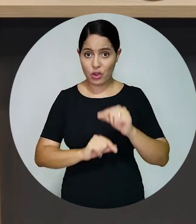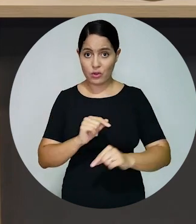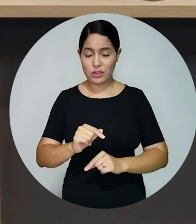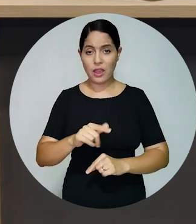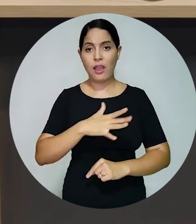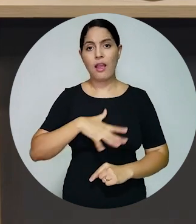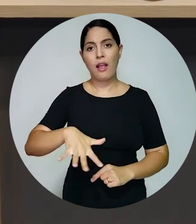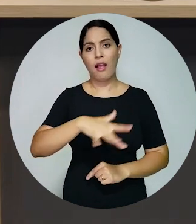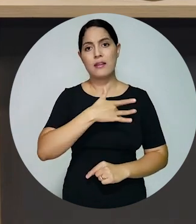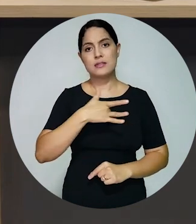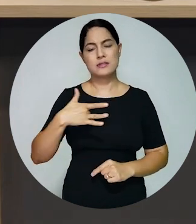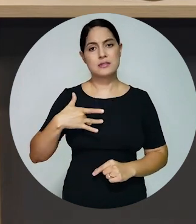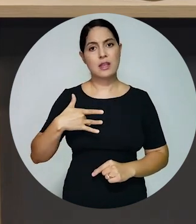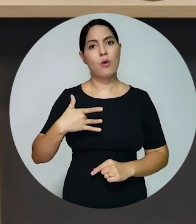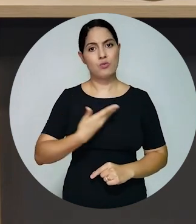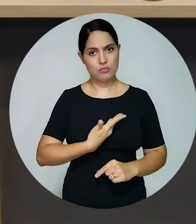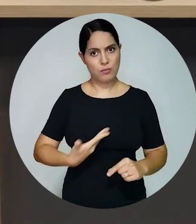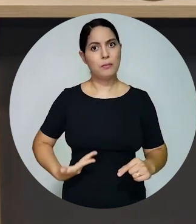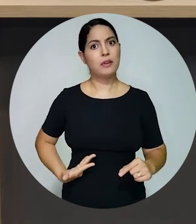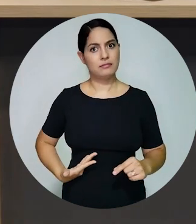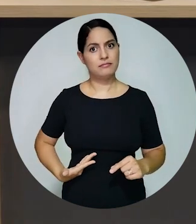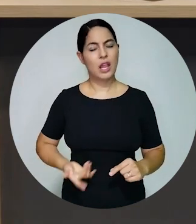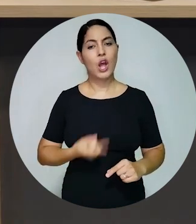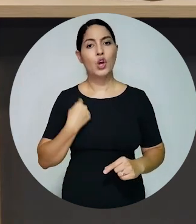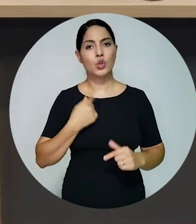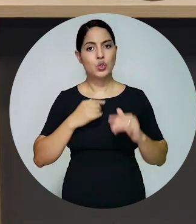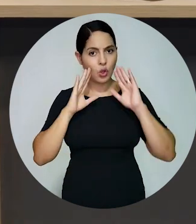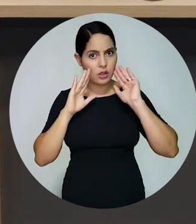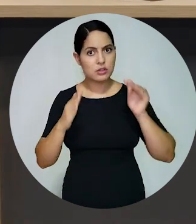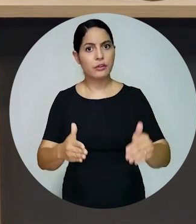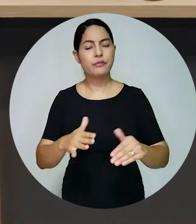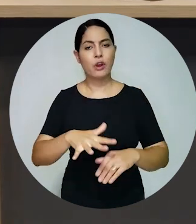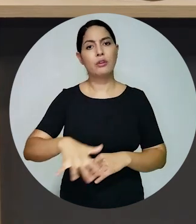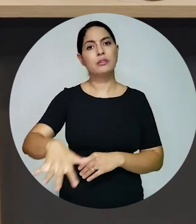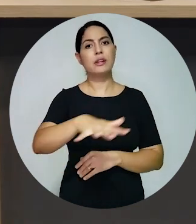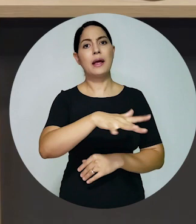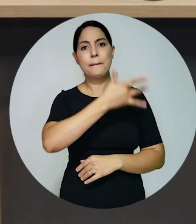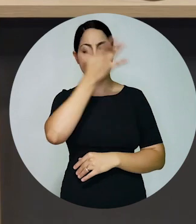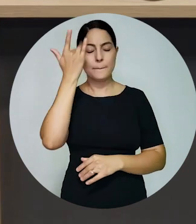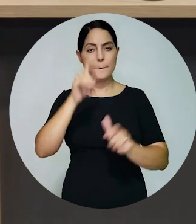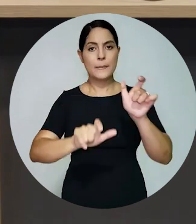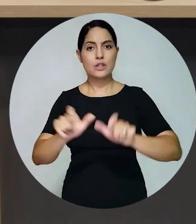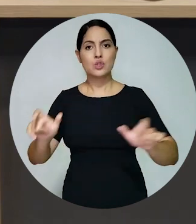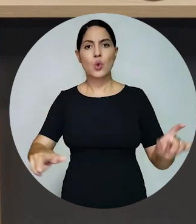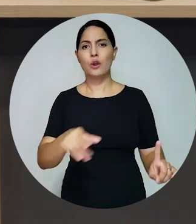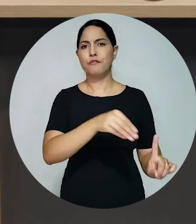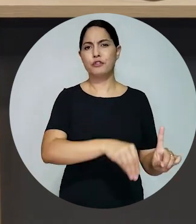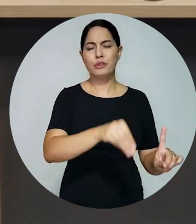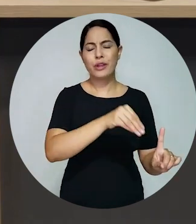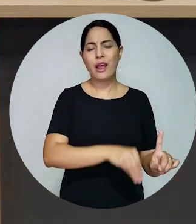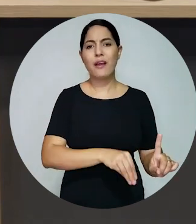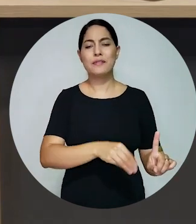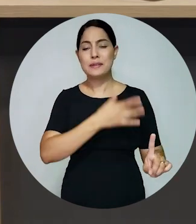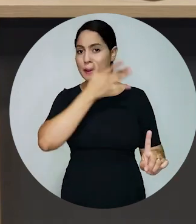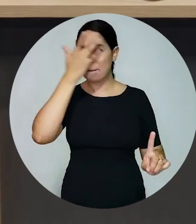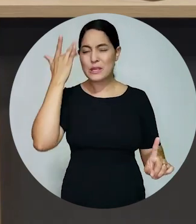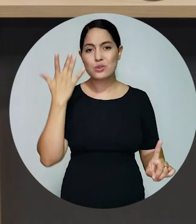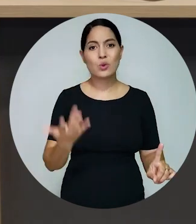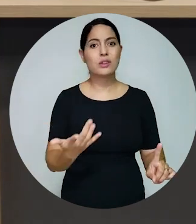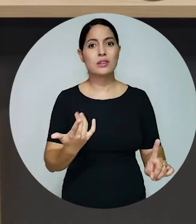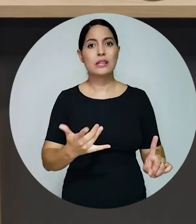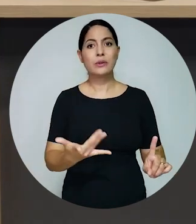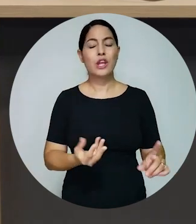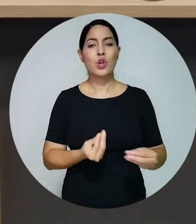Comissão de Saúde ela é focada em saúde pública, né? Como a doutora Ana Cláudia falou. A gente está focado nas pessoas